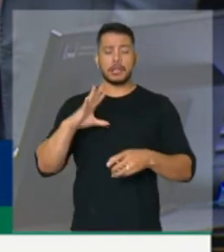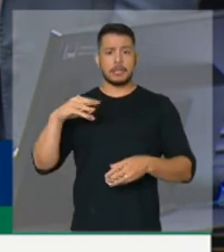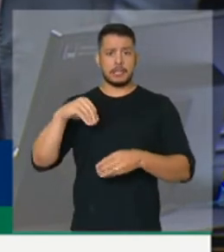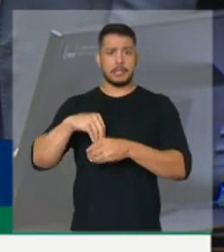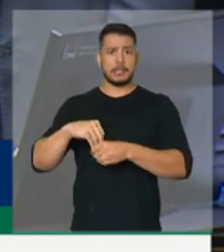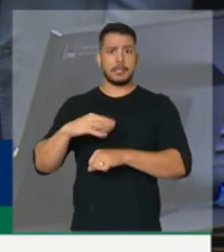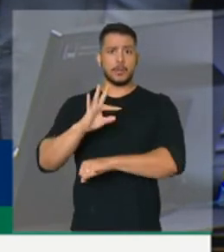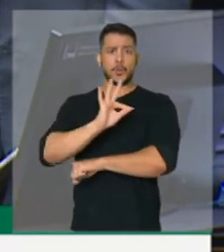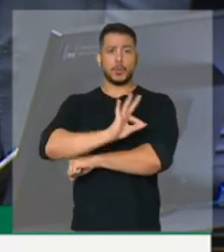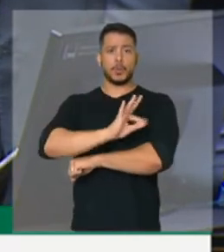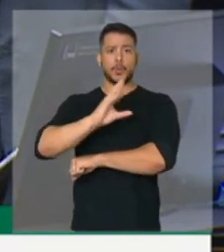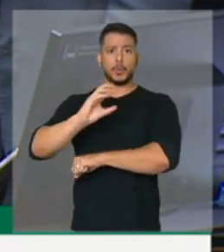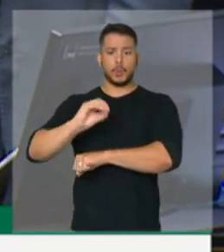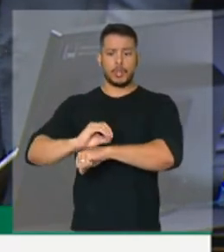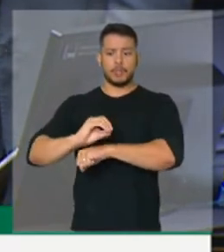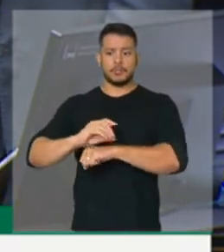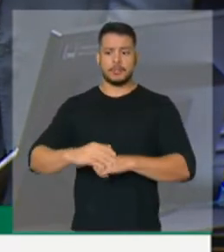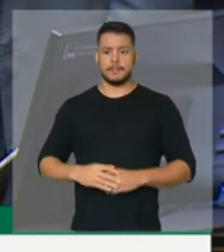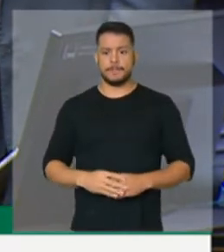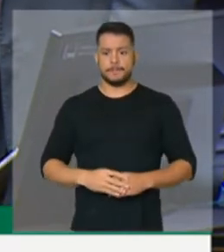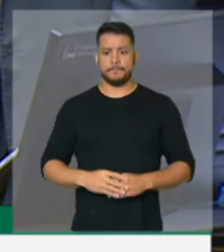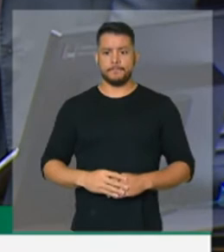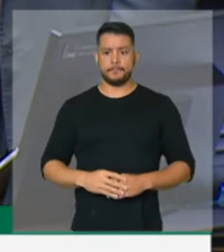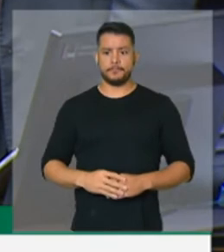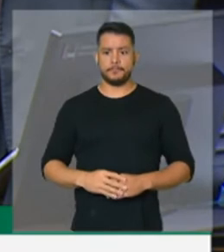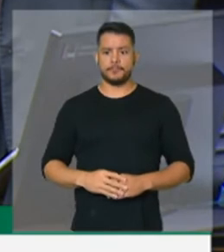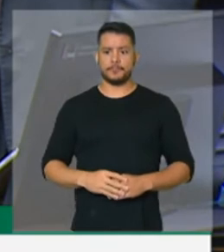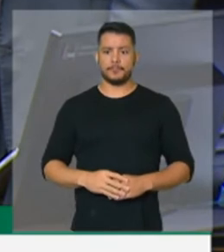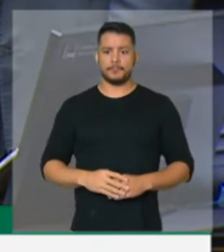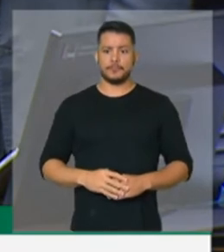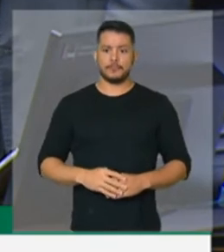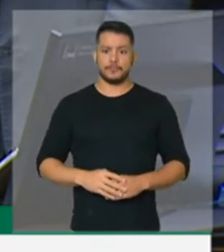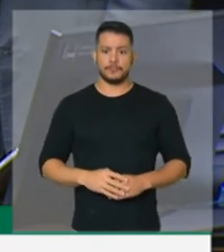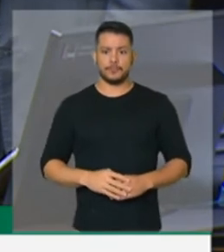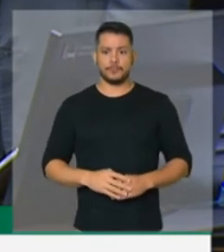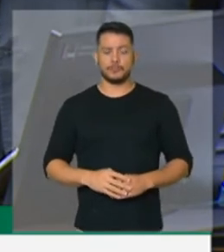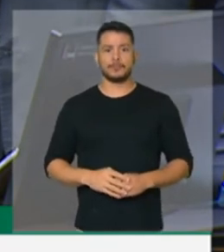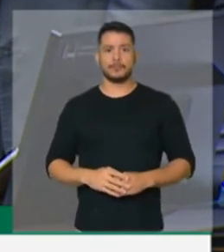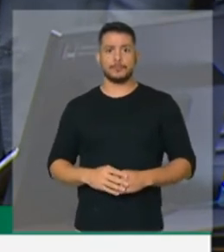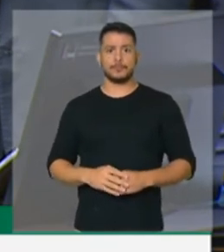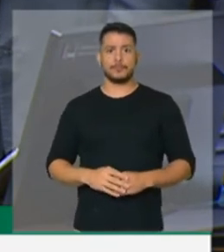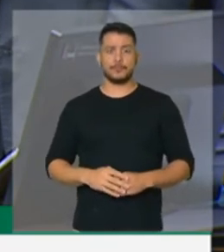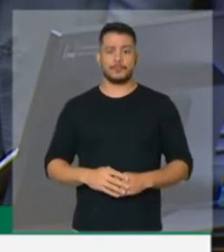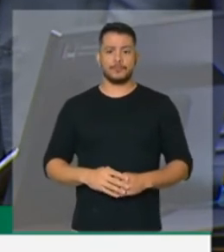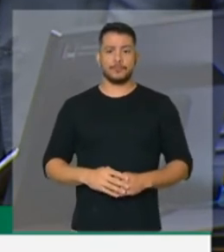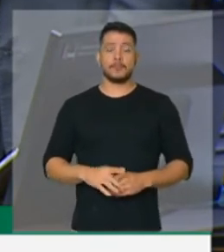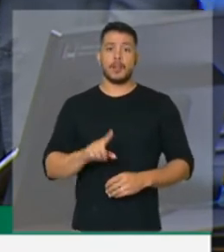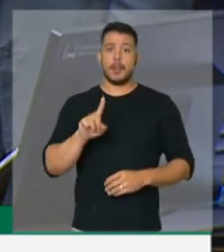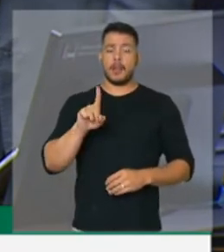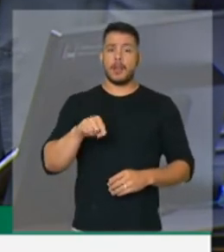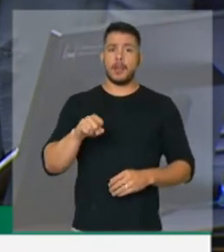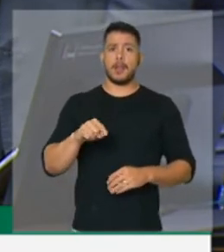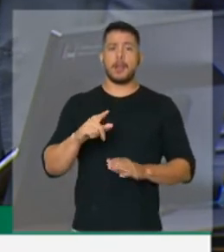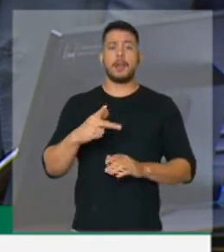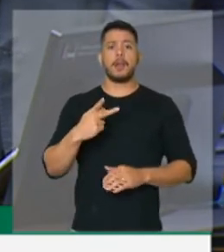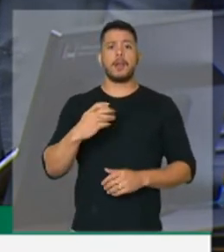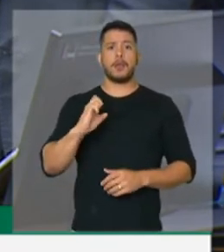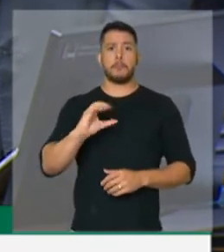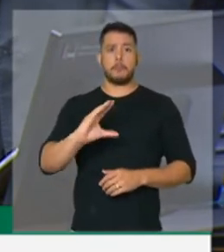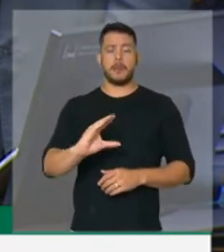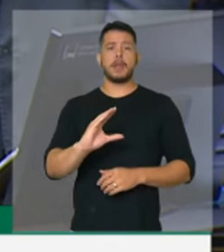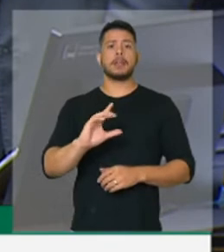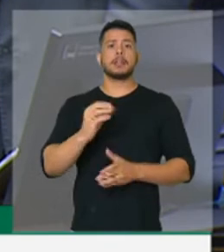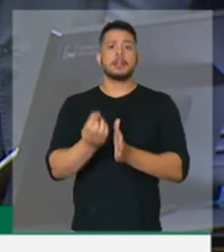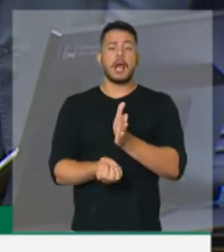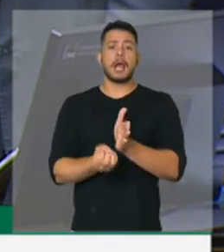perfeito, presidente, perfeito. Obrigado. Não faria se não fosse... Agradeço do Tocantins, entre 1º de